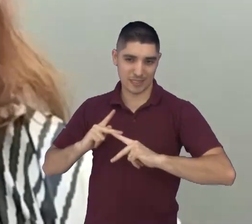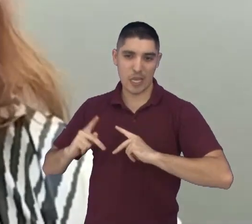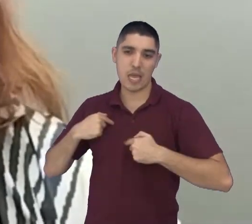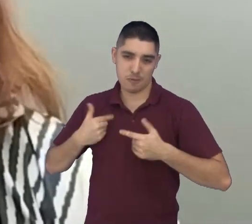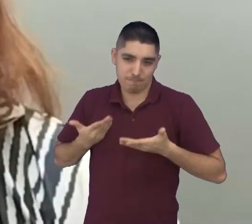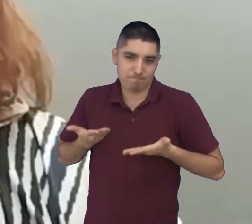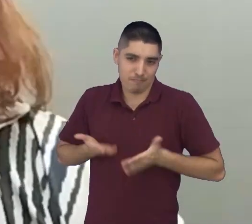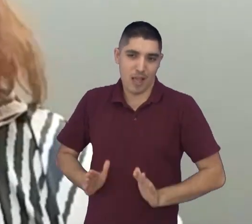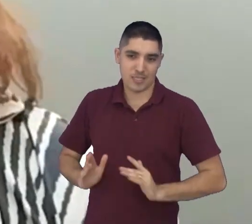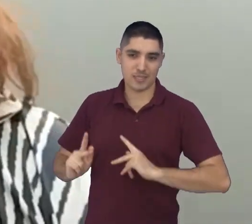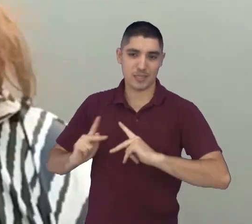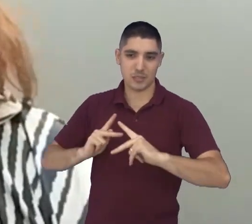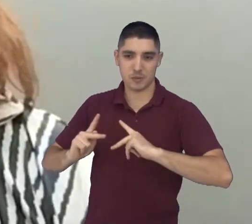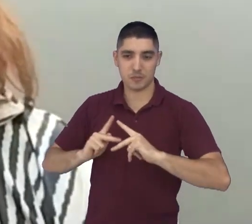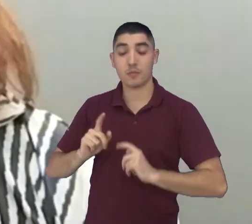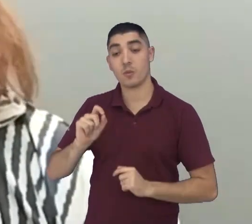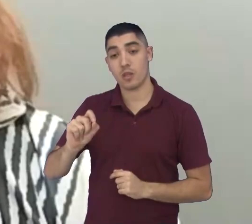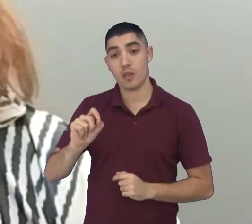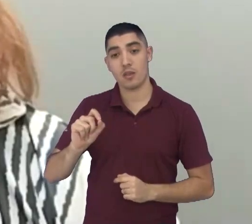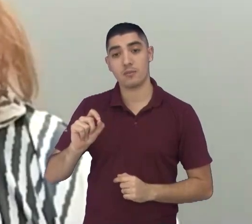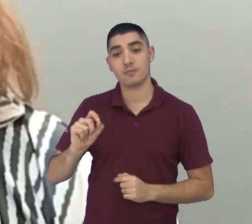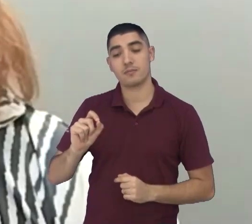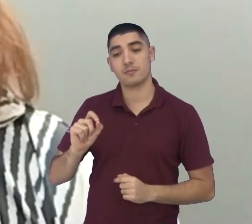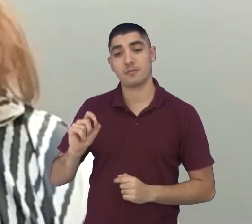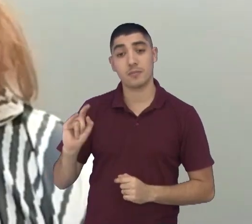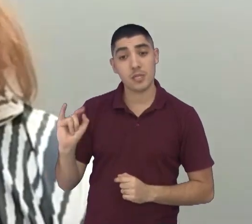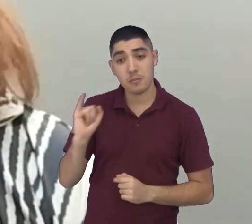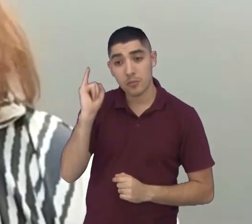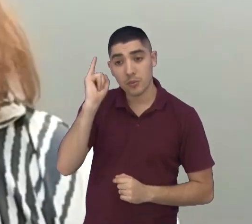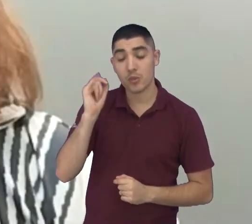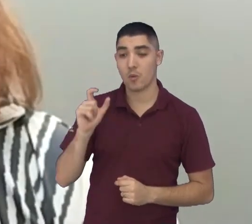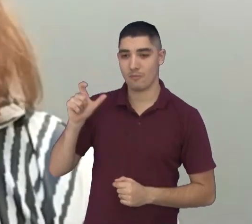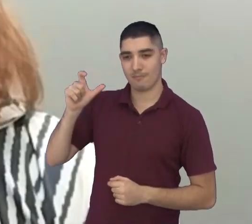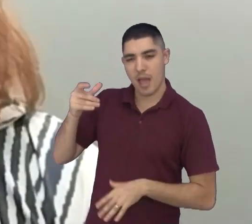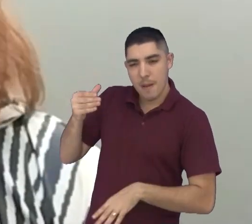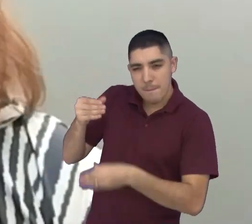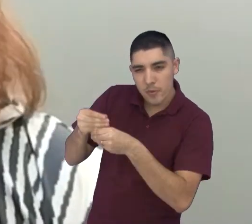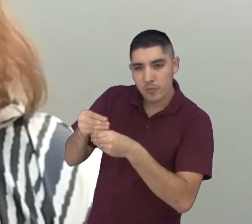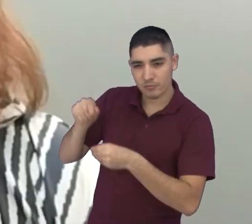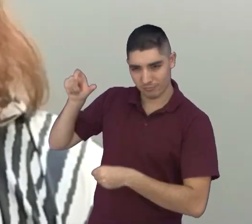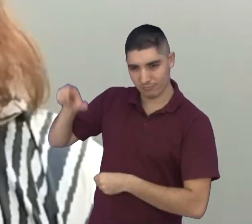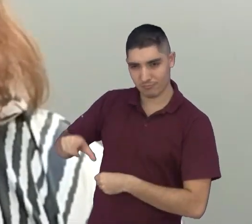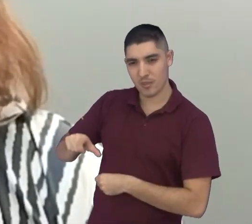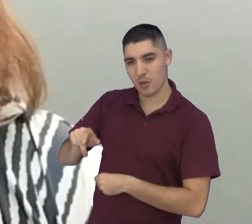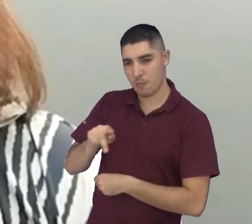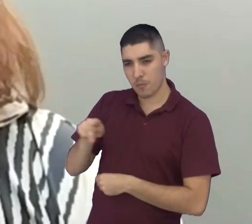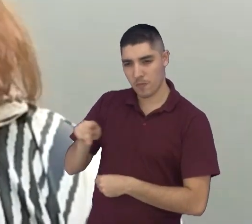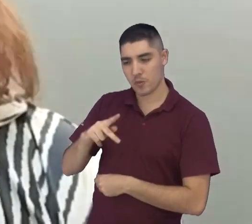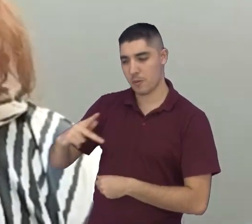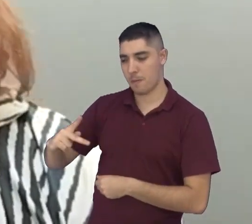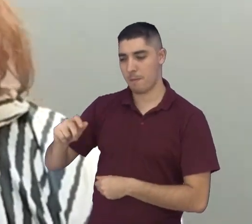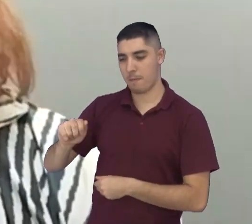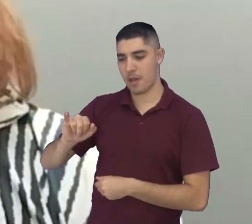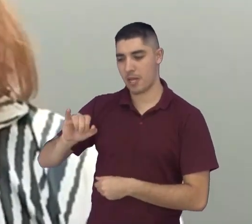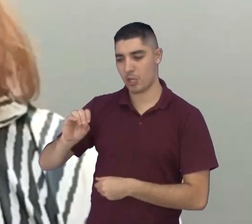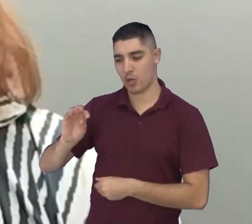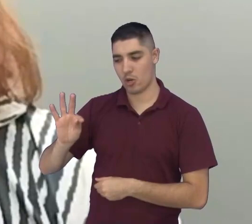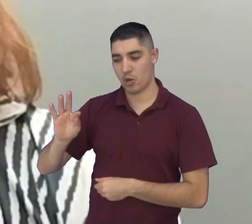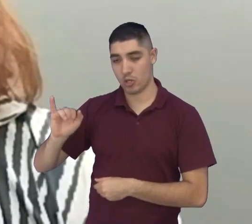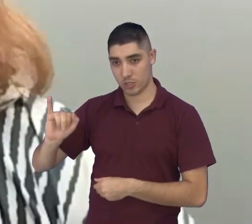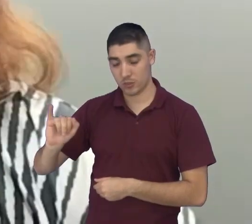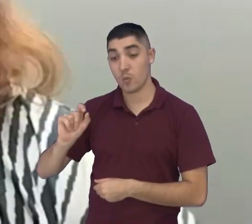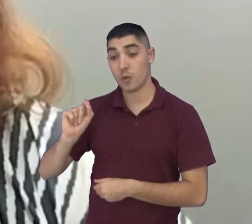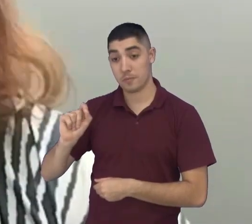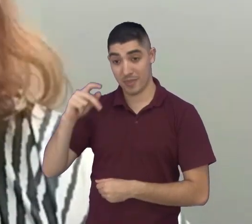A gente fazer um link também com a fala do professor Paiotti, que São José hoje, né,